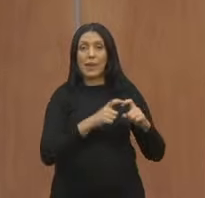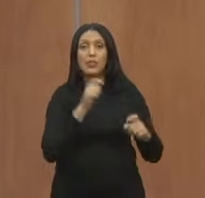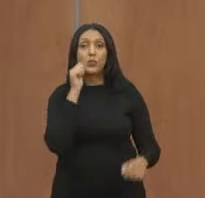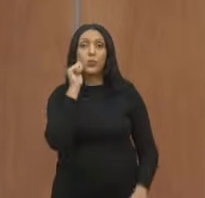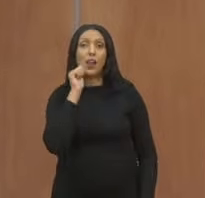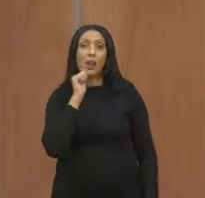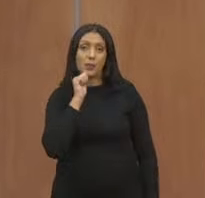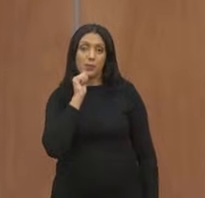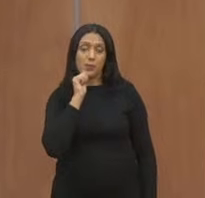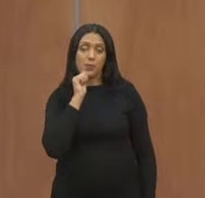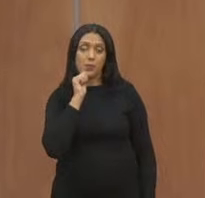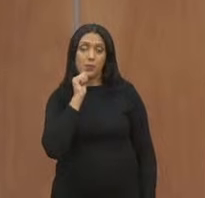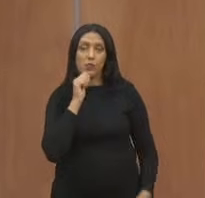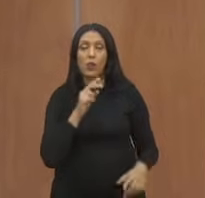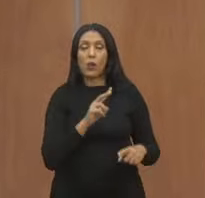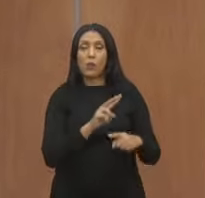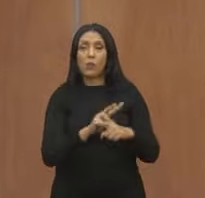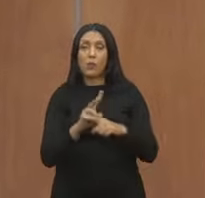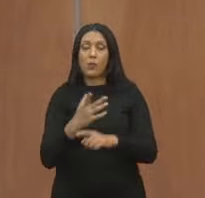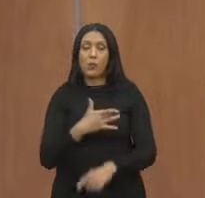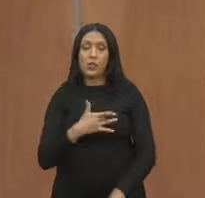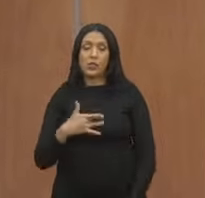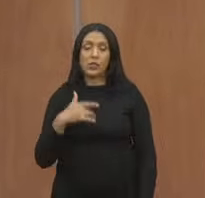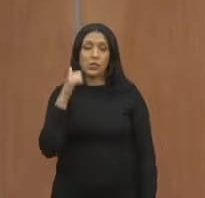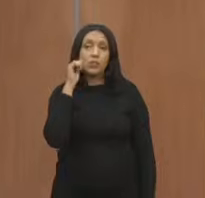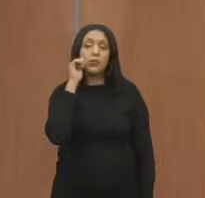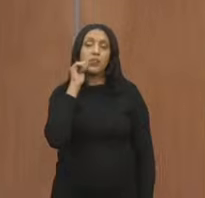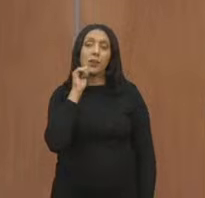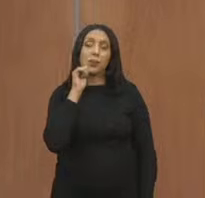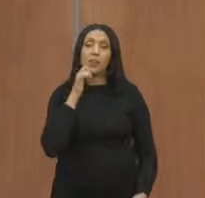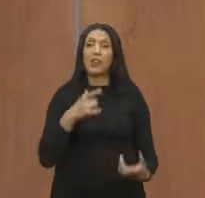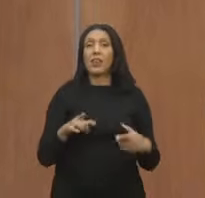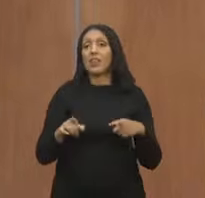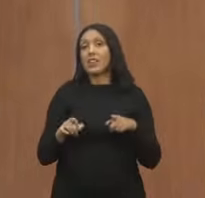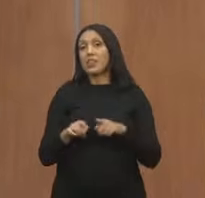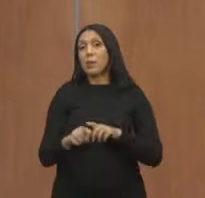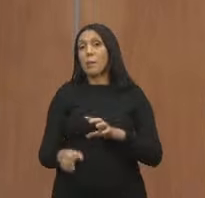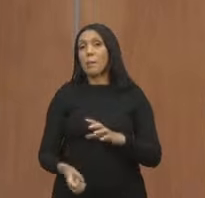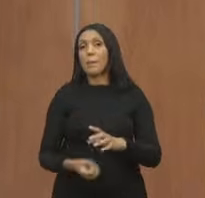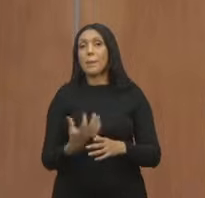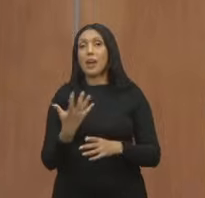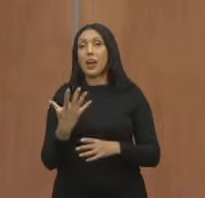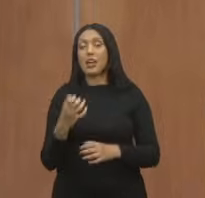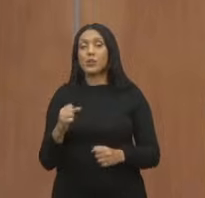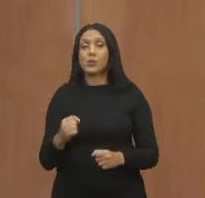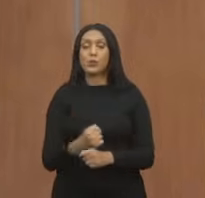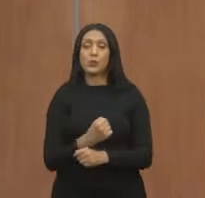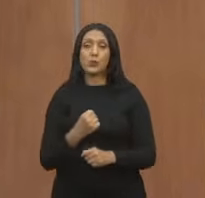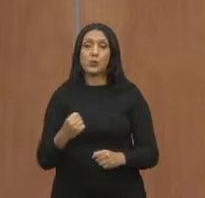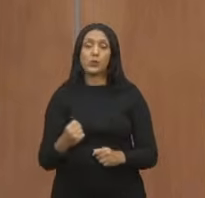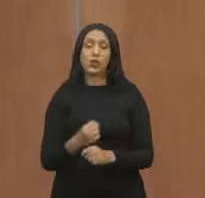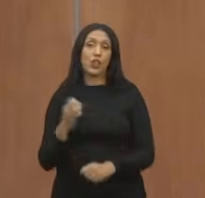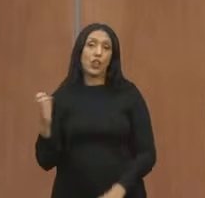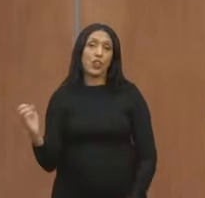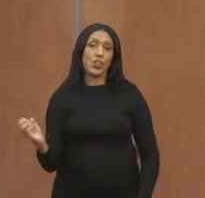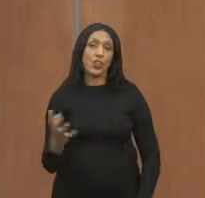de creches com horários estendidos, lembrando que não serão todas as creches, mas algumas